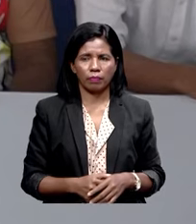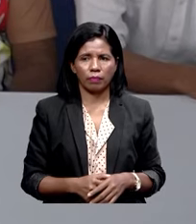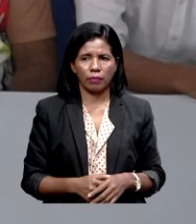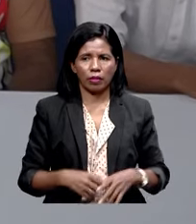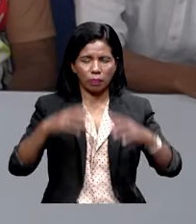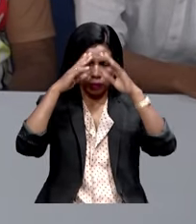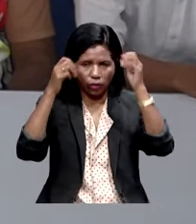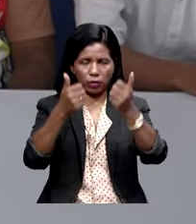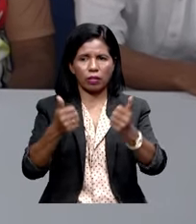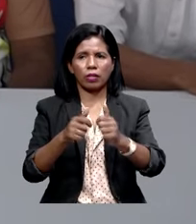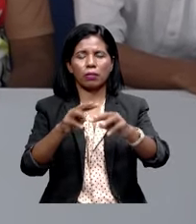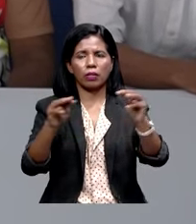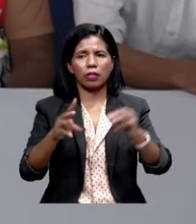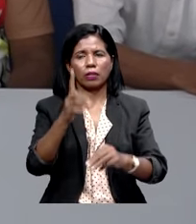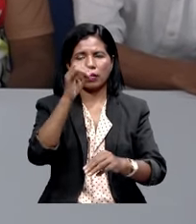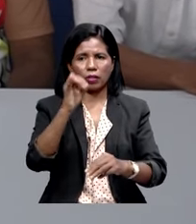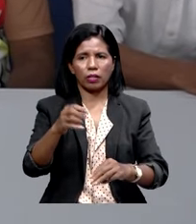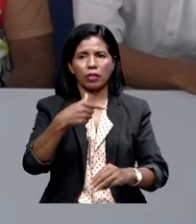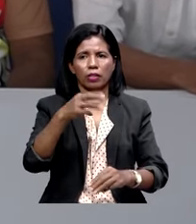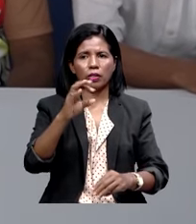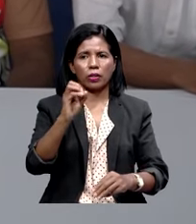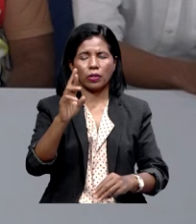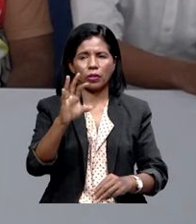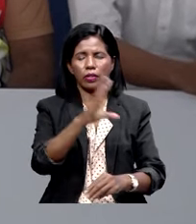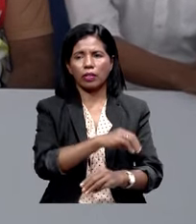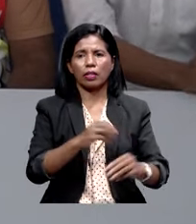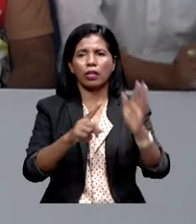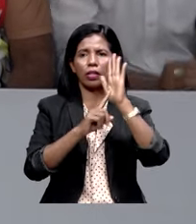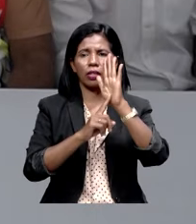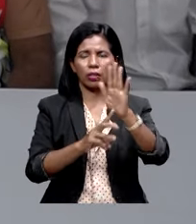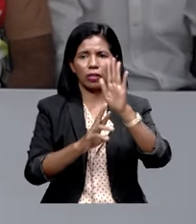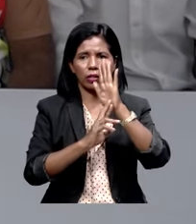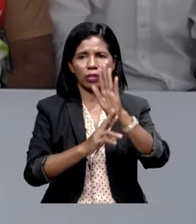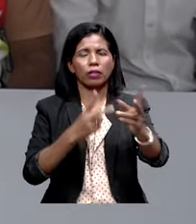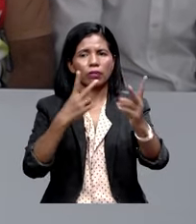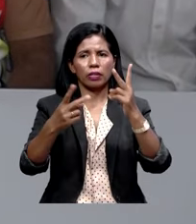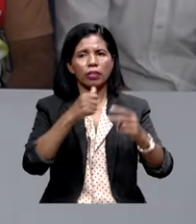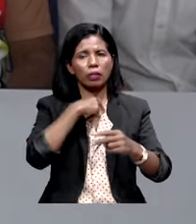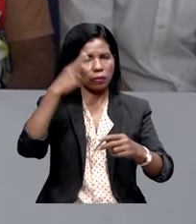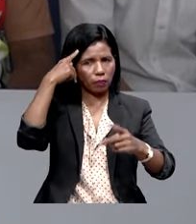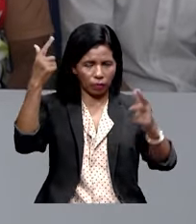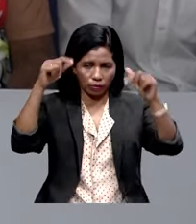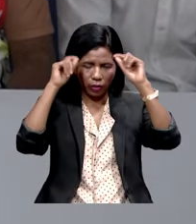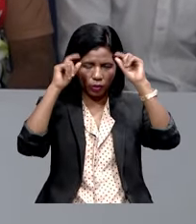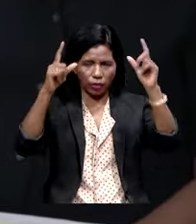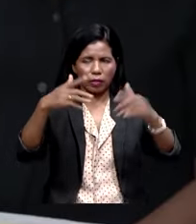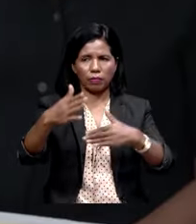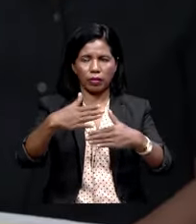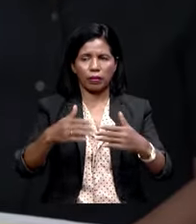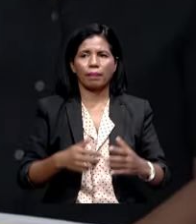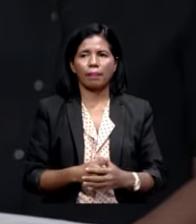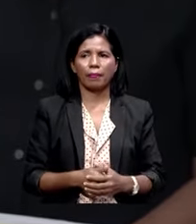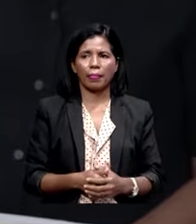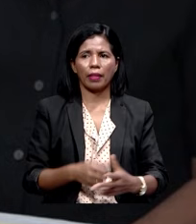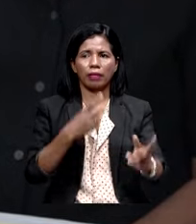Presidente da Autoridade Munisípiu Díli, Gregório Saldanha, atou recomendação, né? Dá uma visita Papa Francisco, mas Timor-Leste, Bessicona. Além